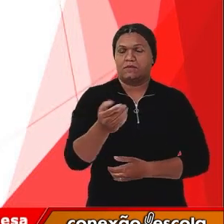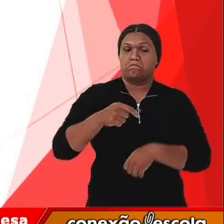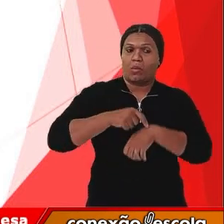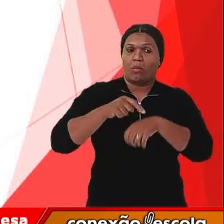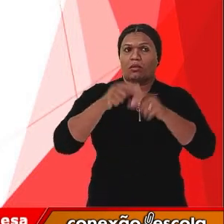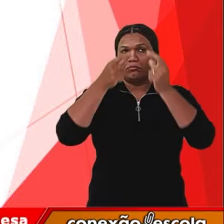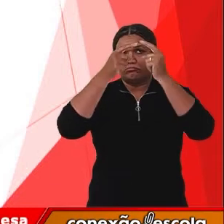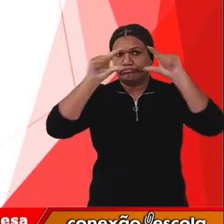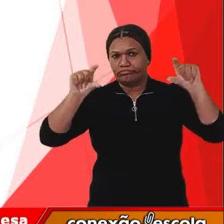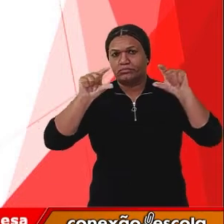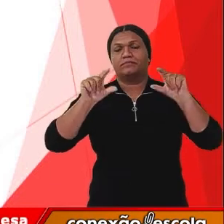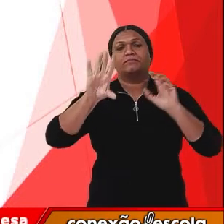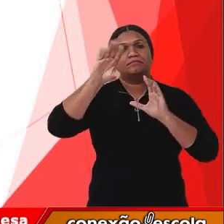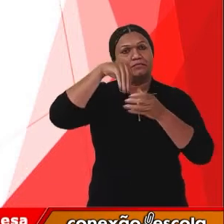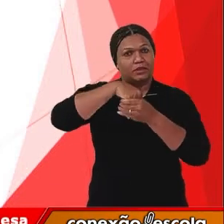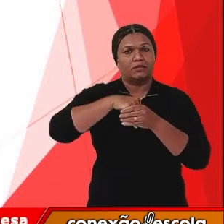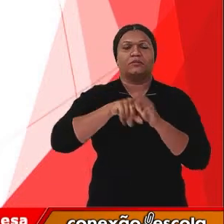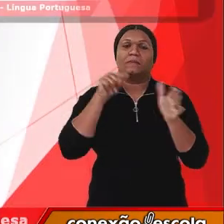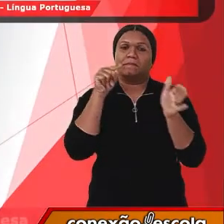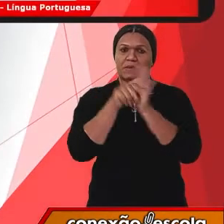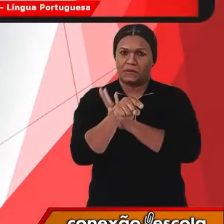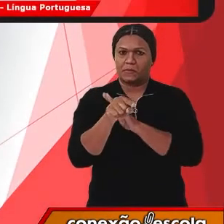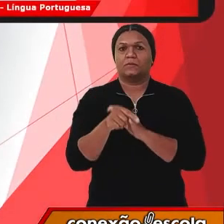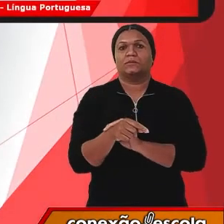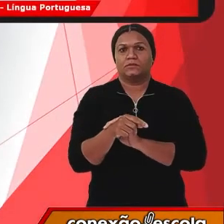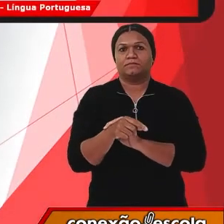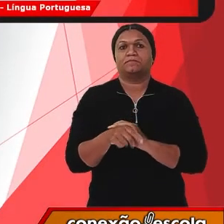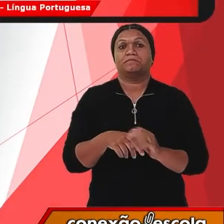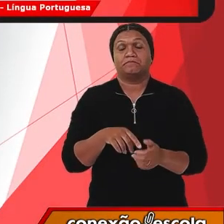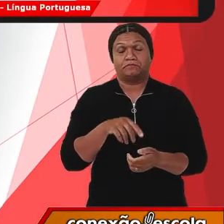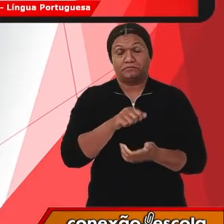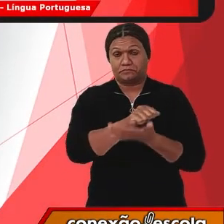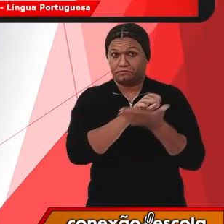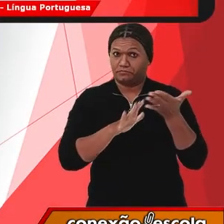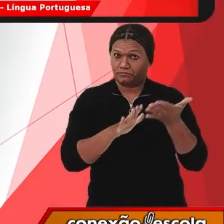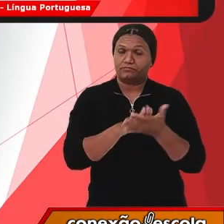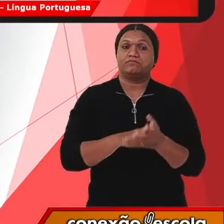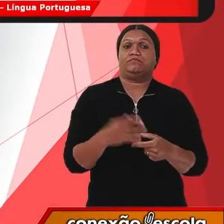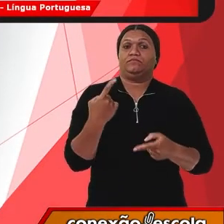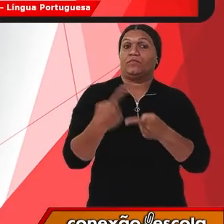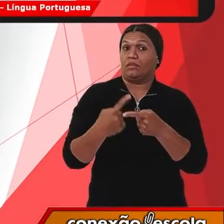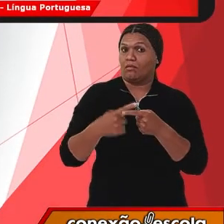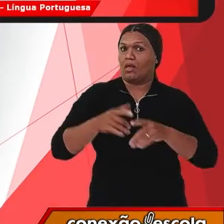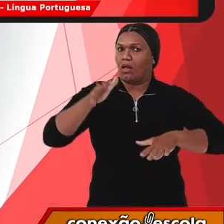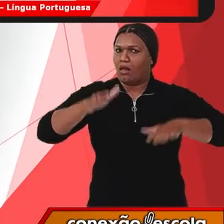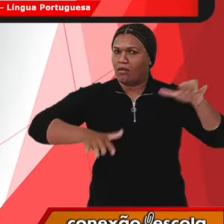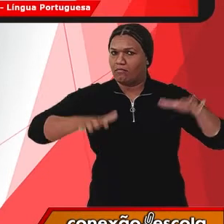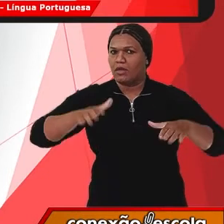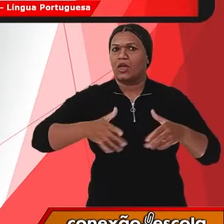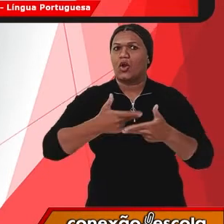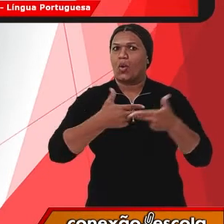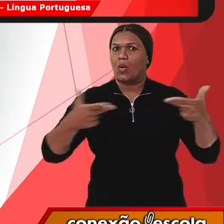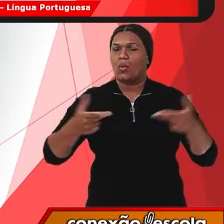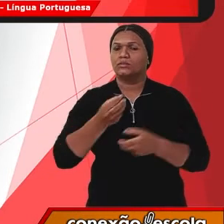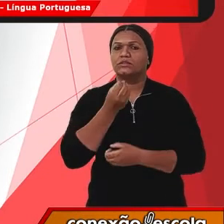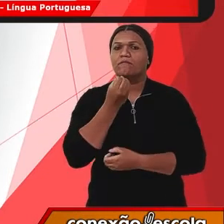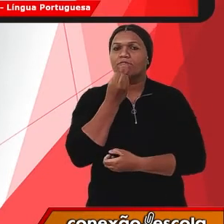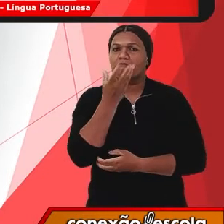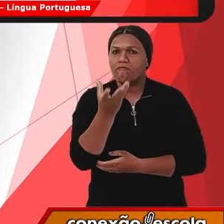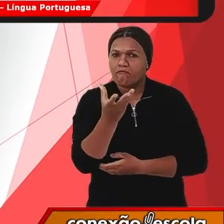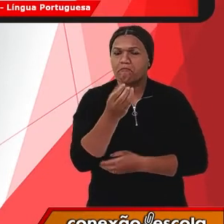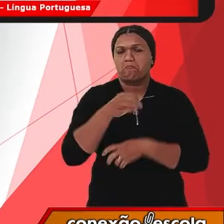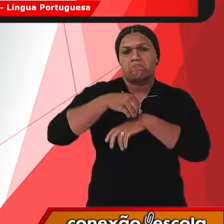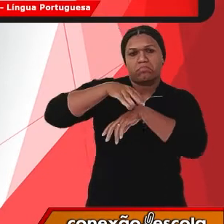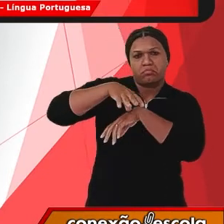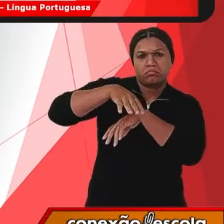no enunciado na perguntinha lá da sua questão porque muita coisa é dita ou